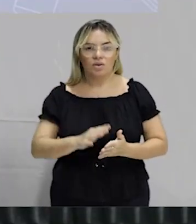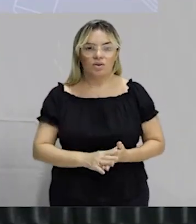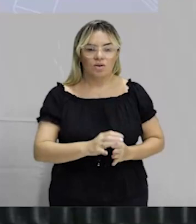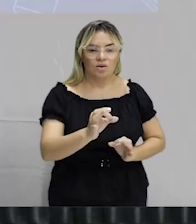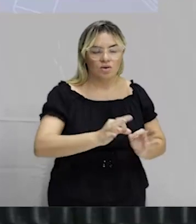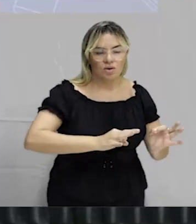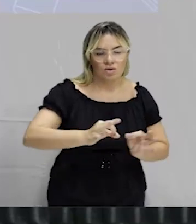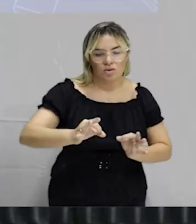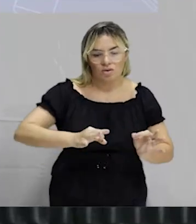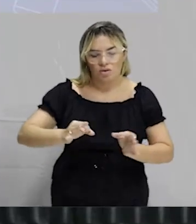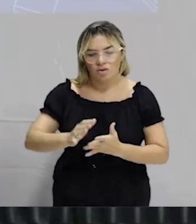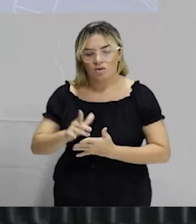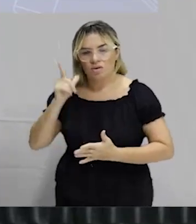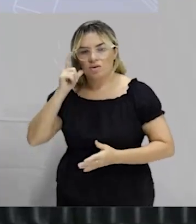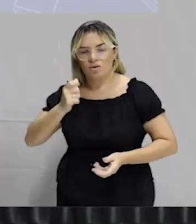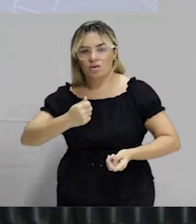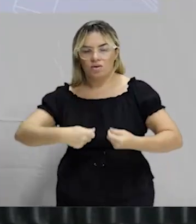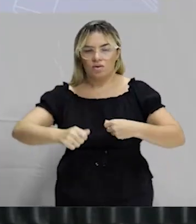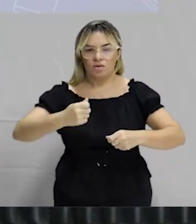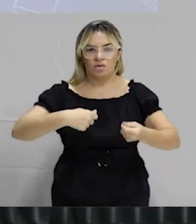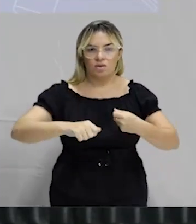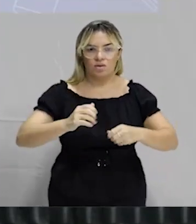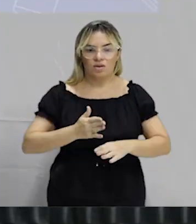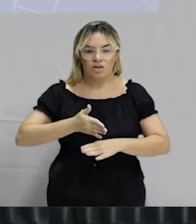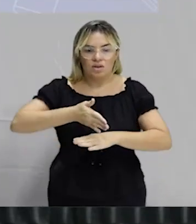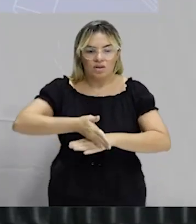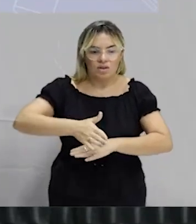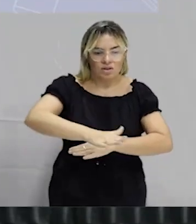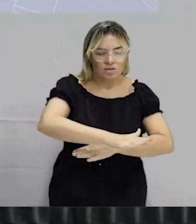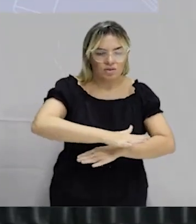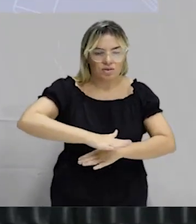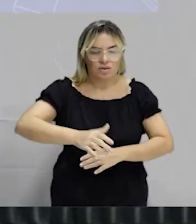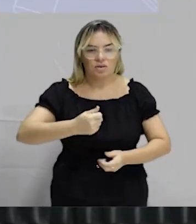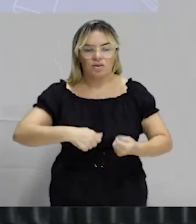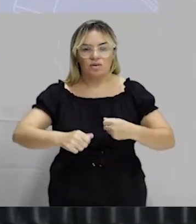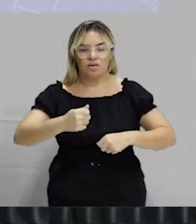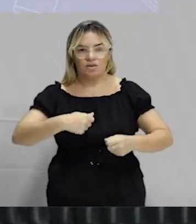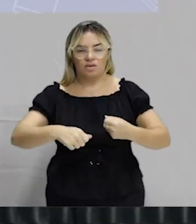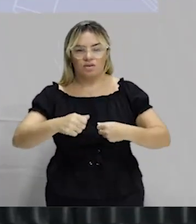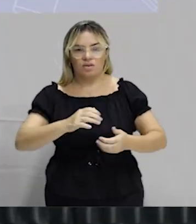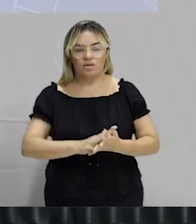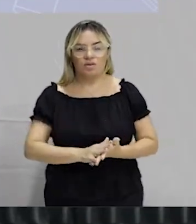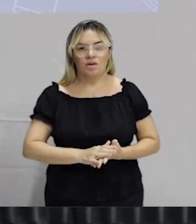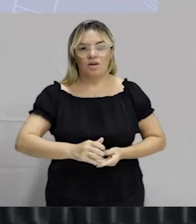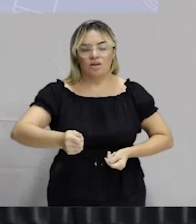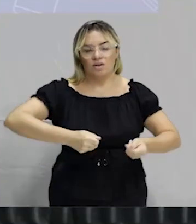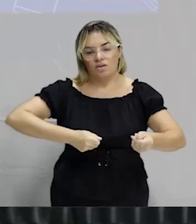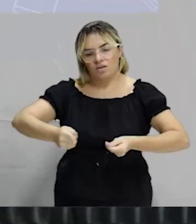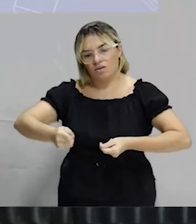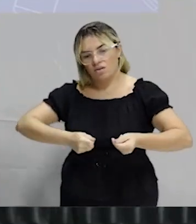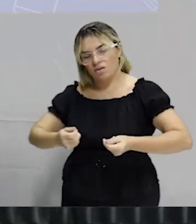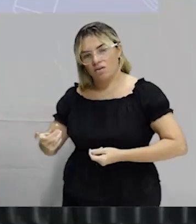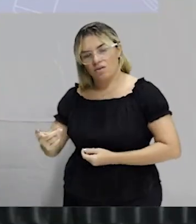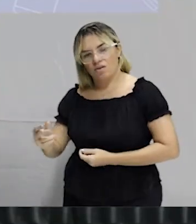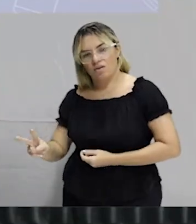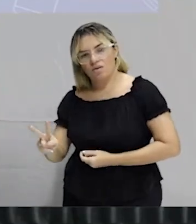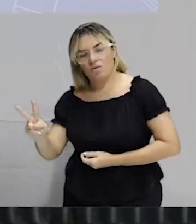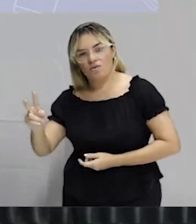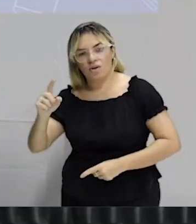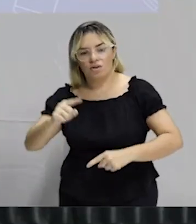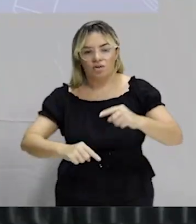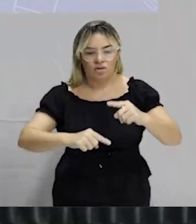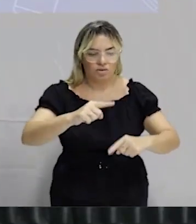economia, onde o Estado iria intervir nessa economia, porque ele é que estaria regulando o preço, ele é que estaria